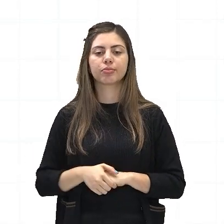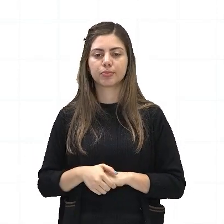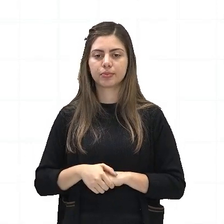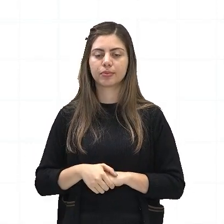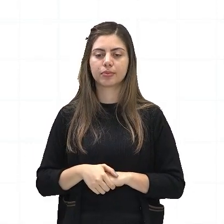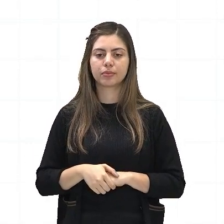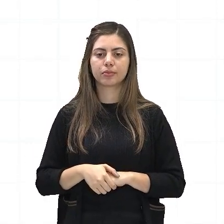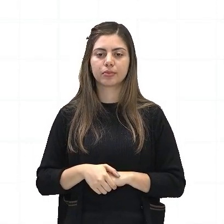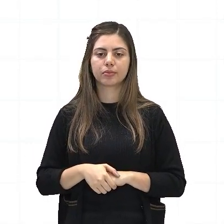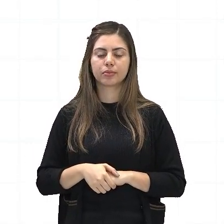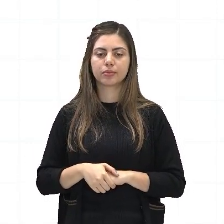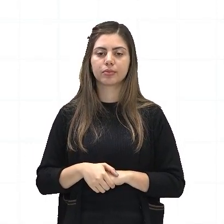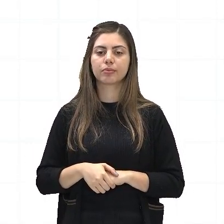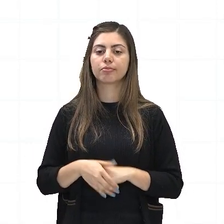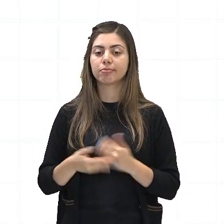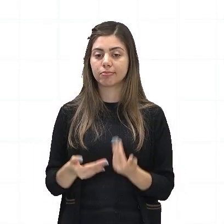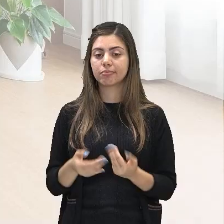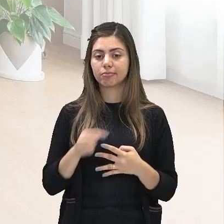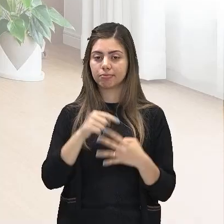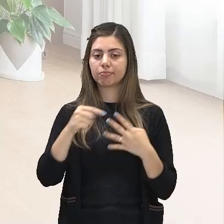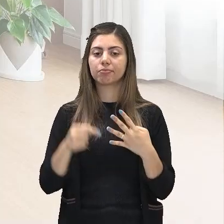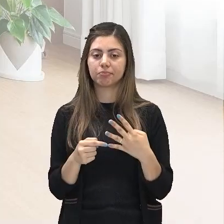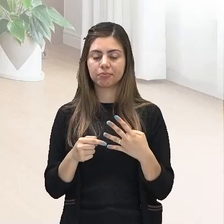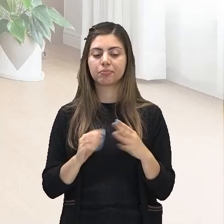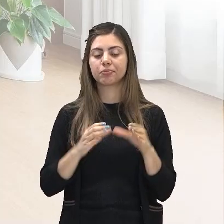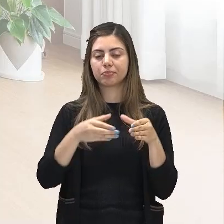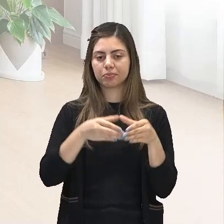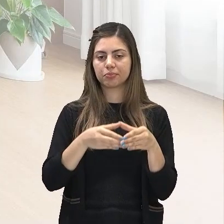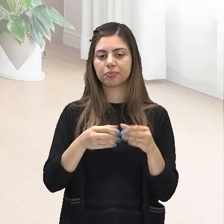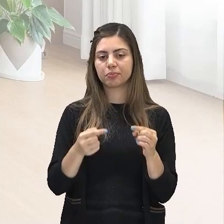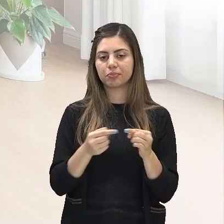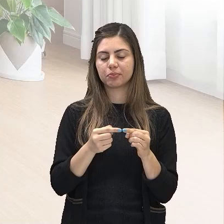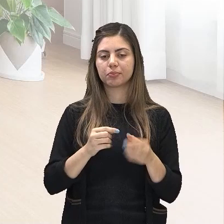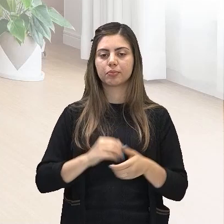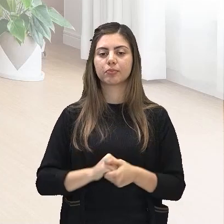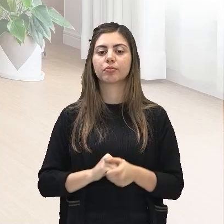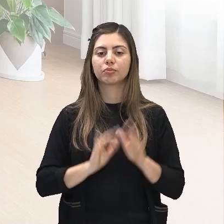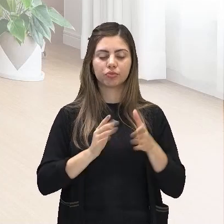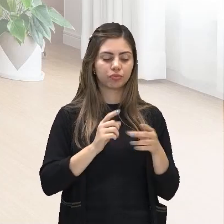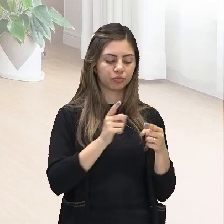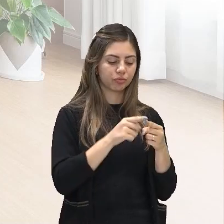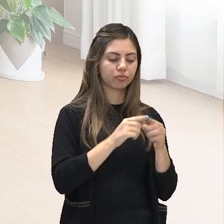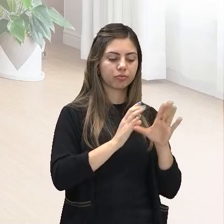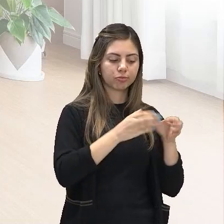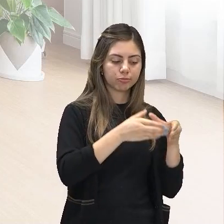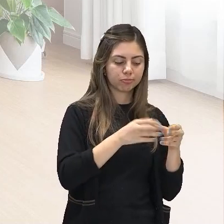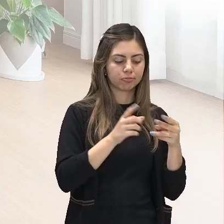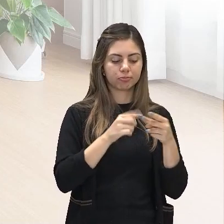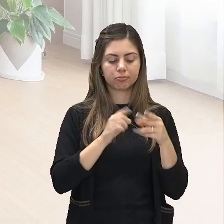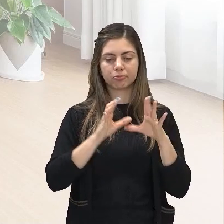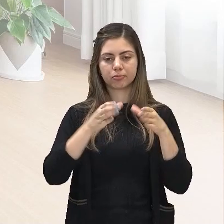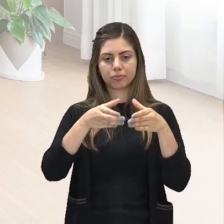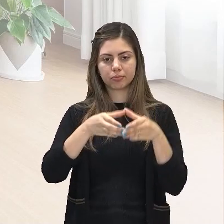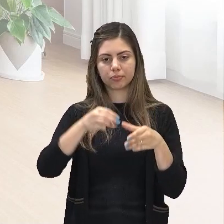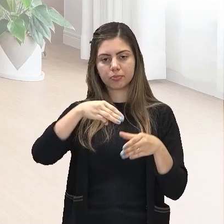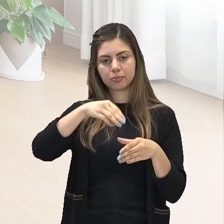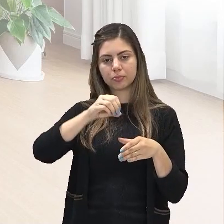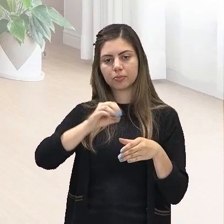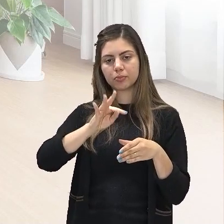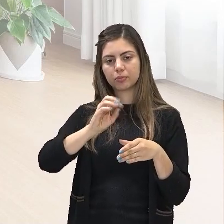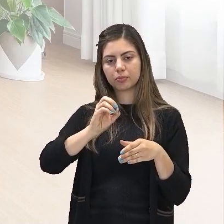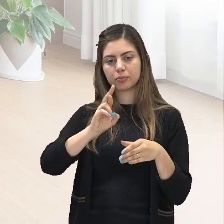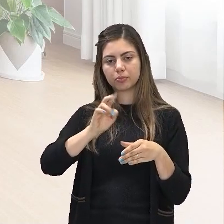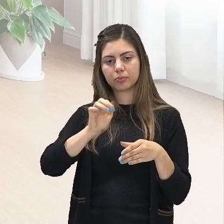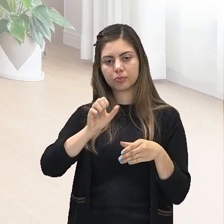mais correta esses refrigeradores, ok? Vimos aí os resistivos, os motores, falamos da diferença de cada um